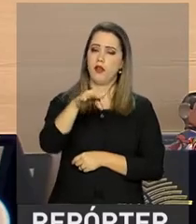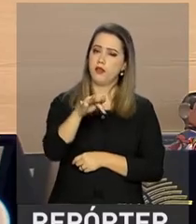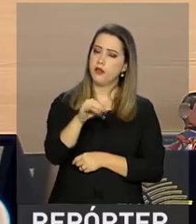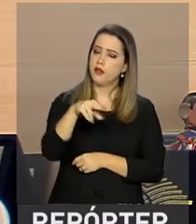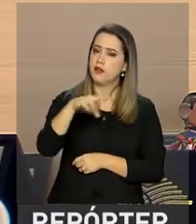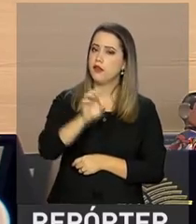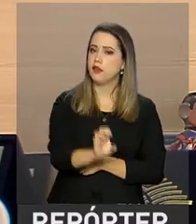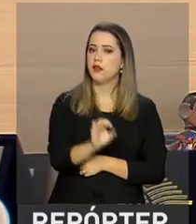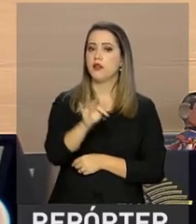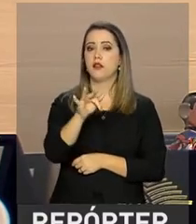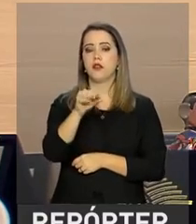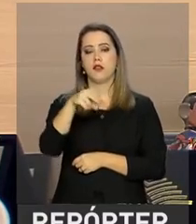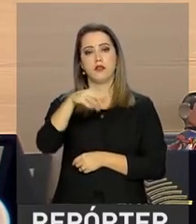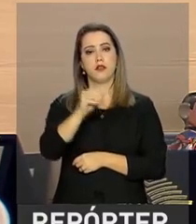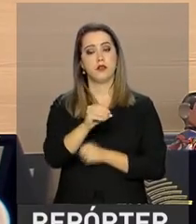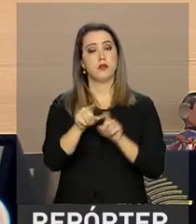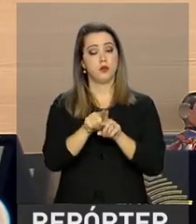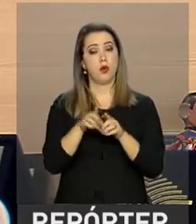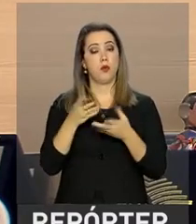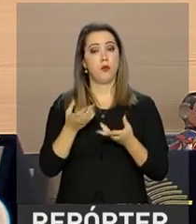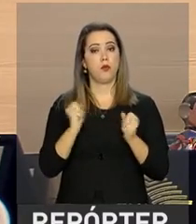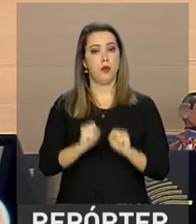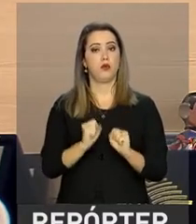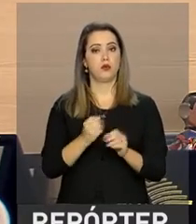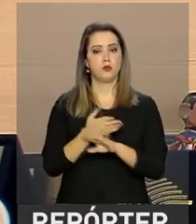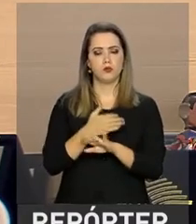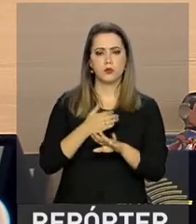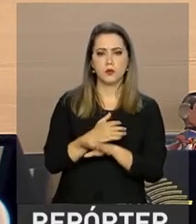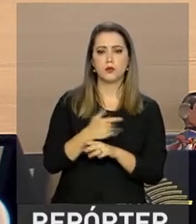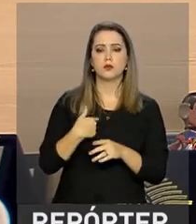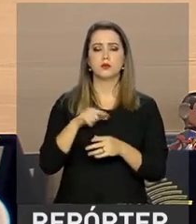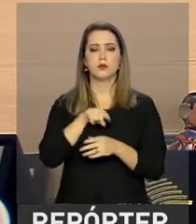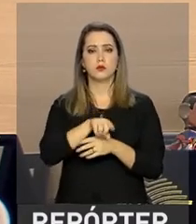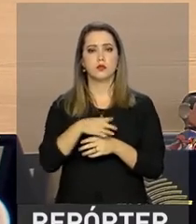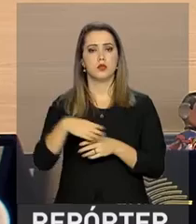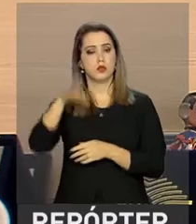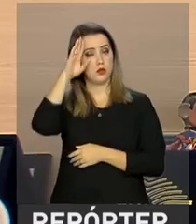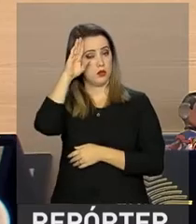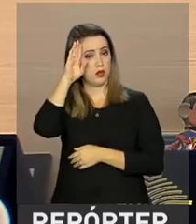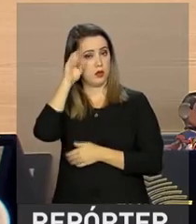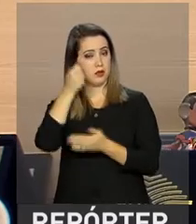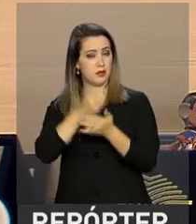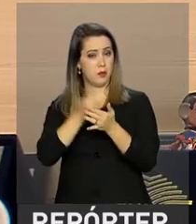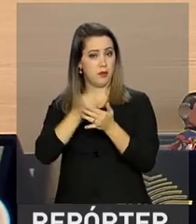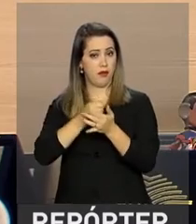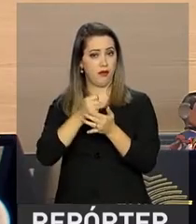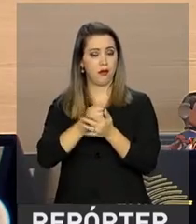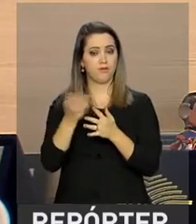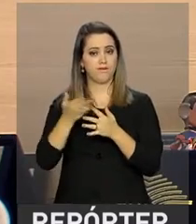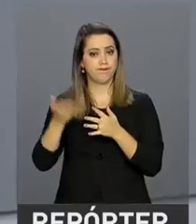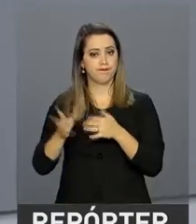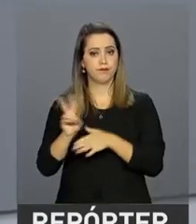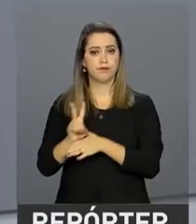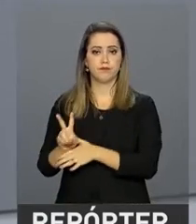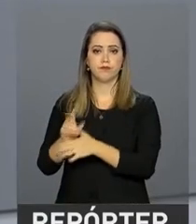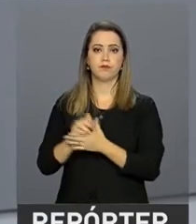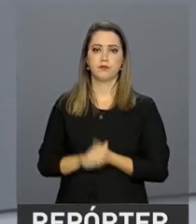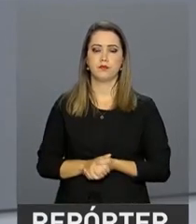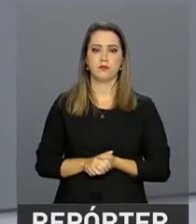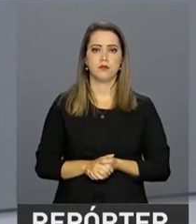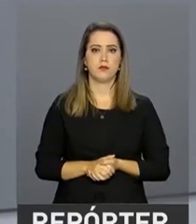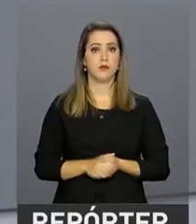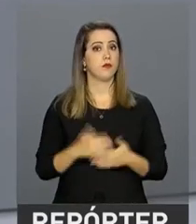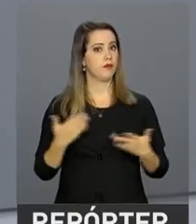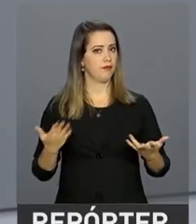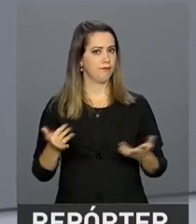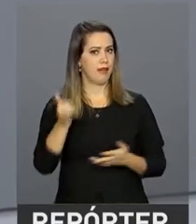captar esse financiamento e garantir as o seu acesso ao ensino superior privado as